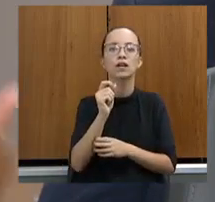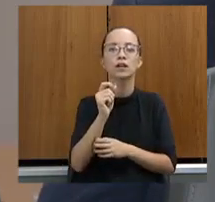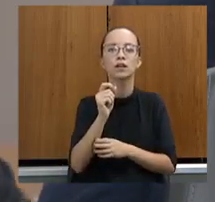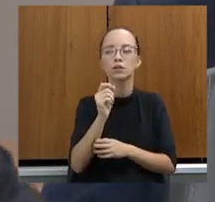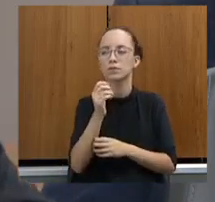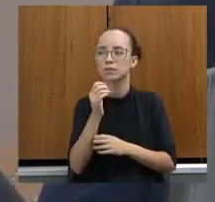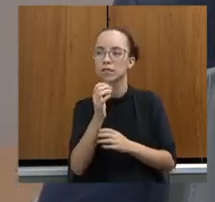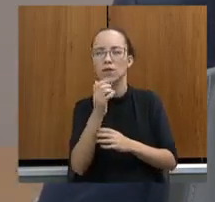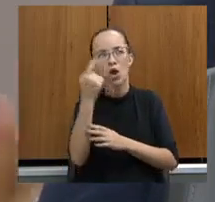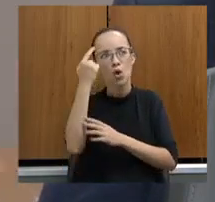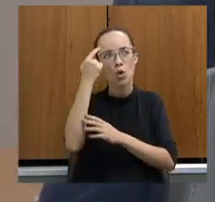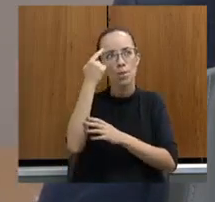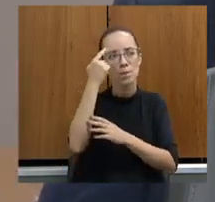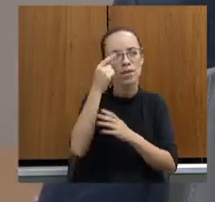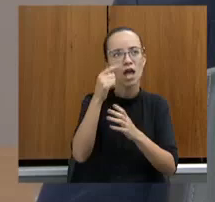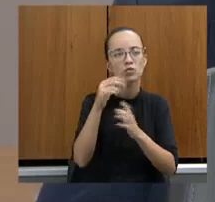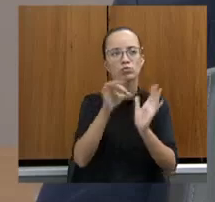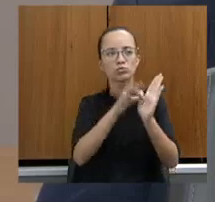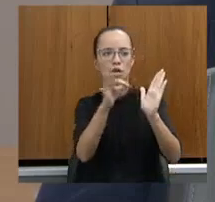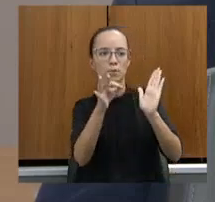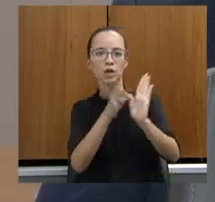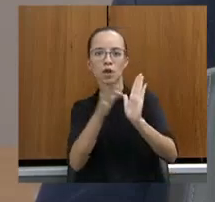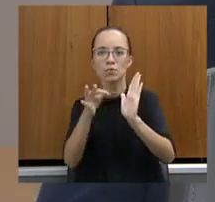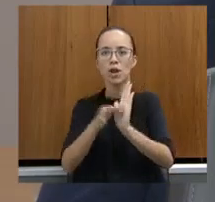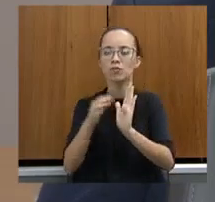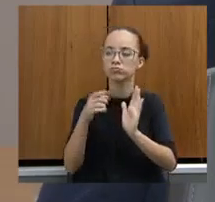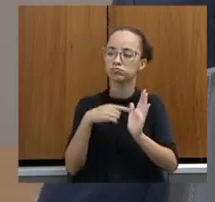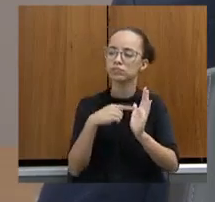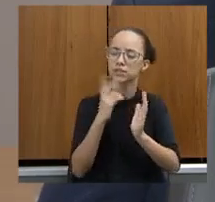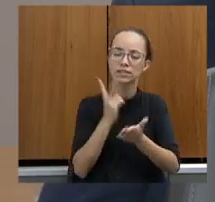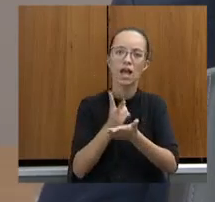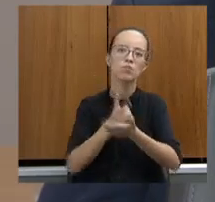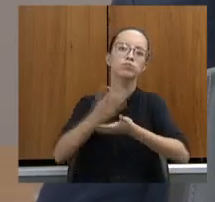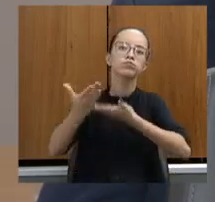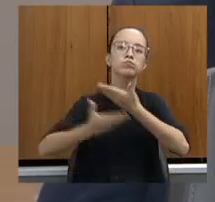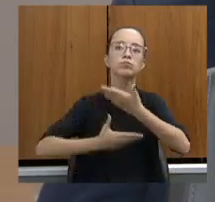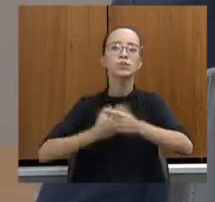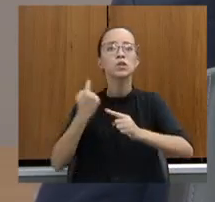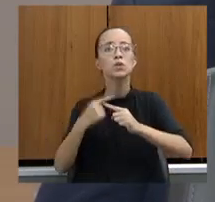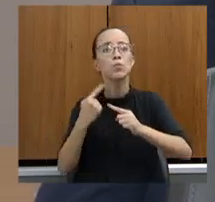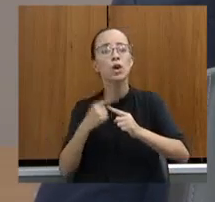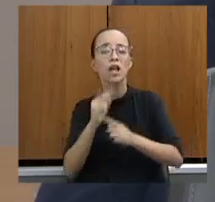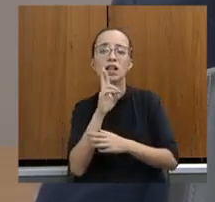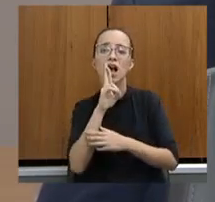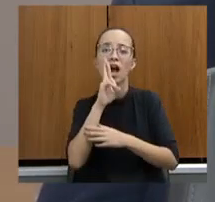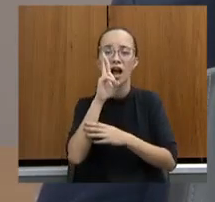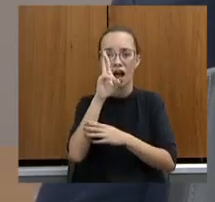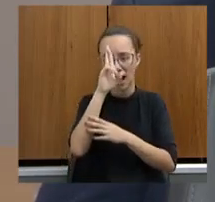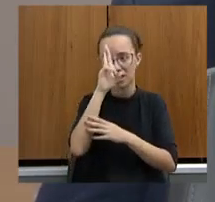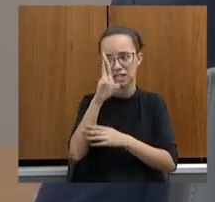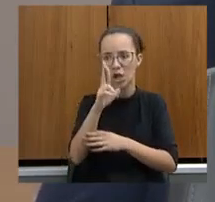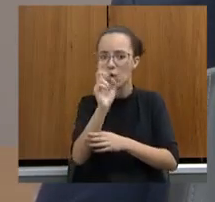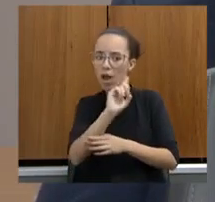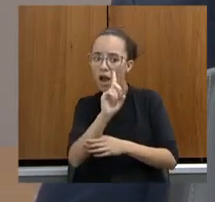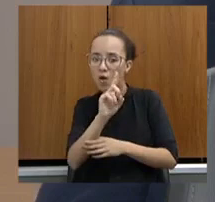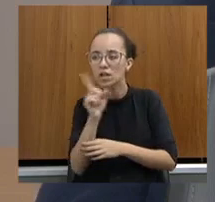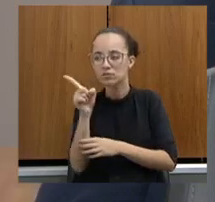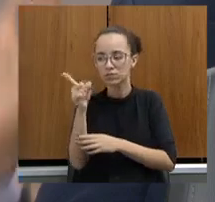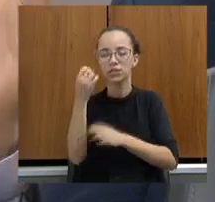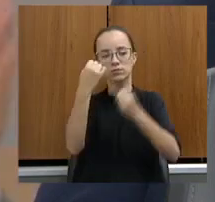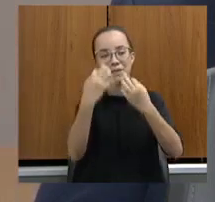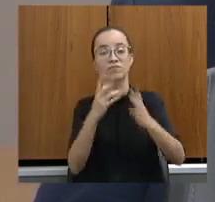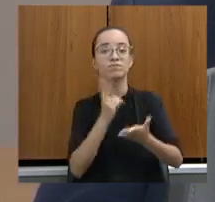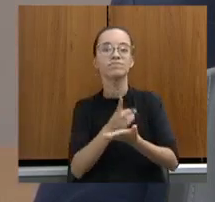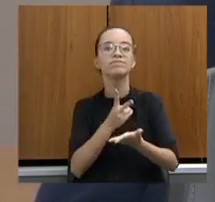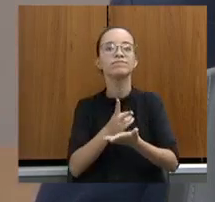b o lado C seja qual for ideologia falando não E por que das razões desse não e dessa impossibilidade então